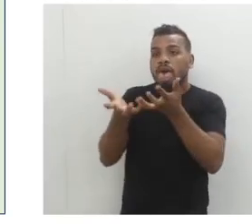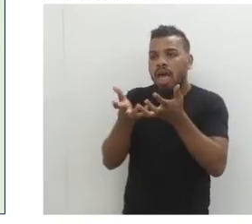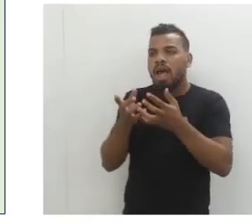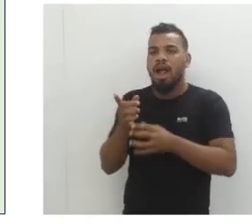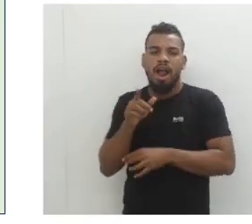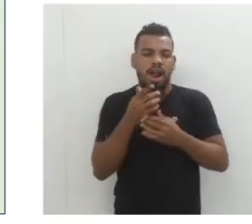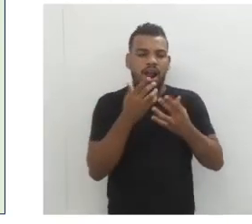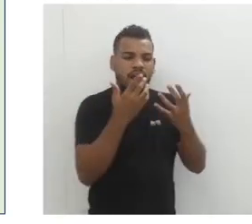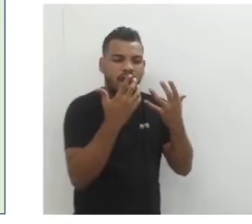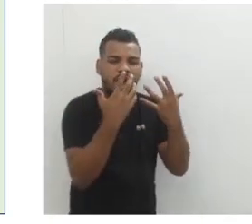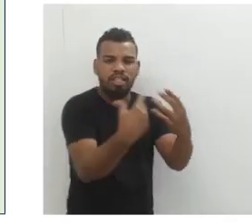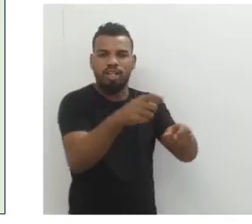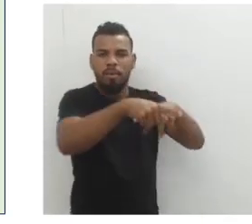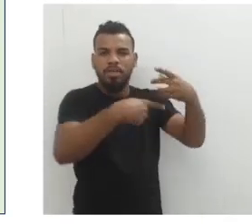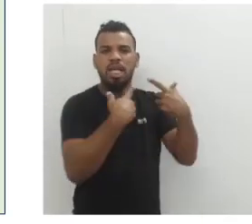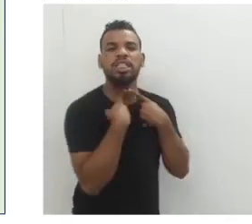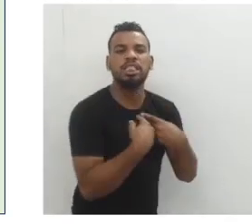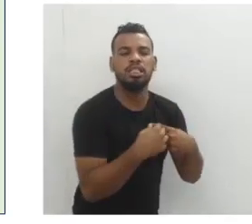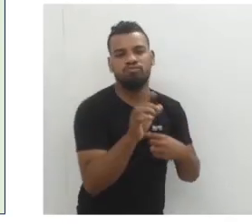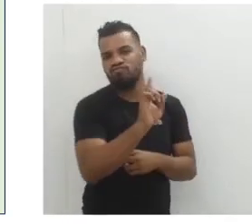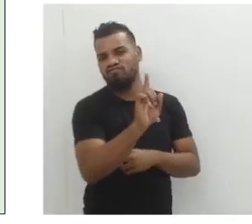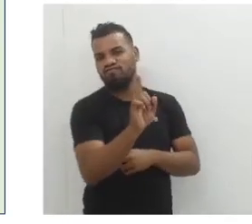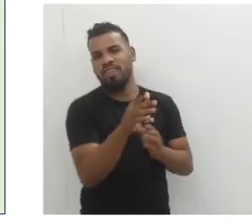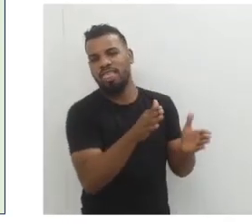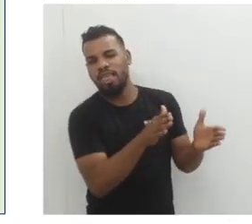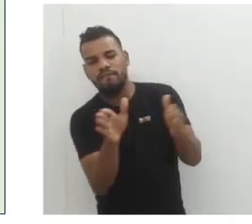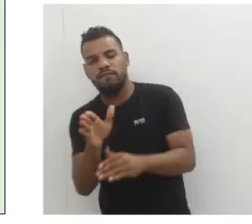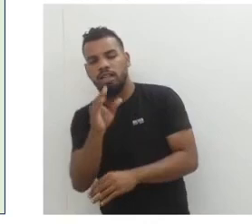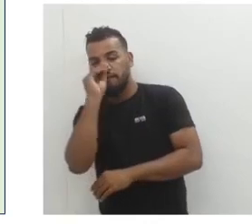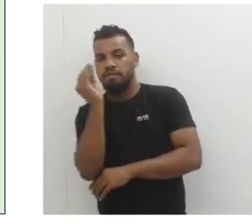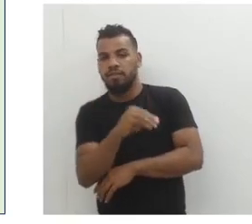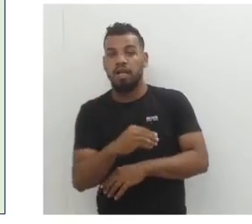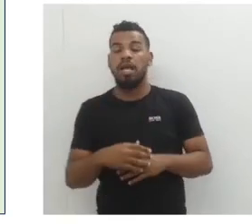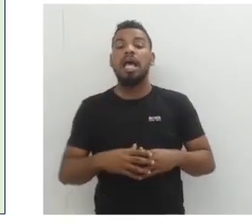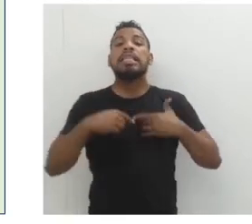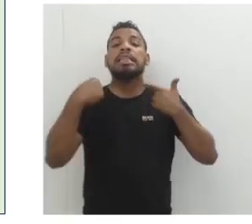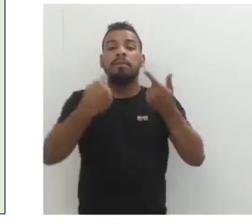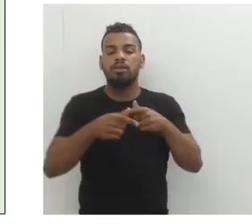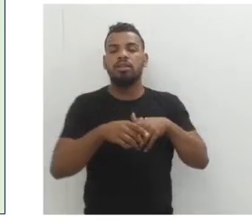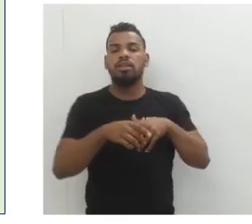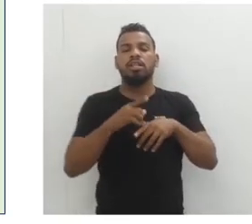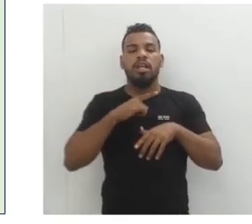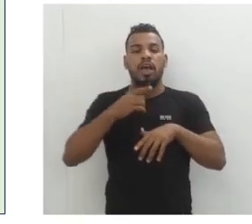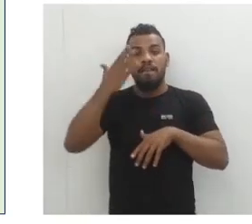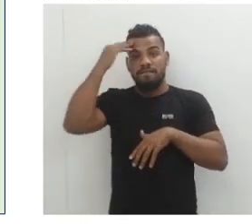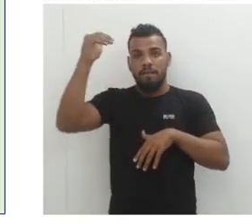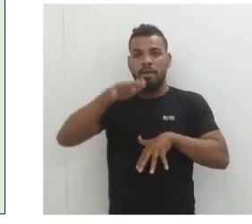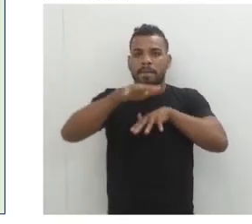temos a famosa Marcha da Família com Deus para a Liberdade.